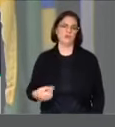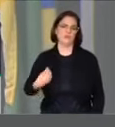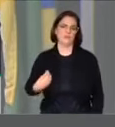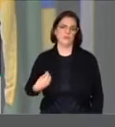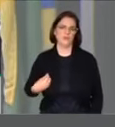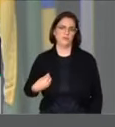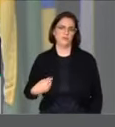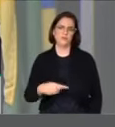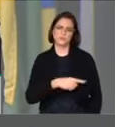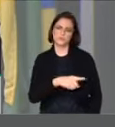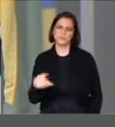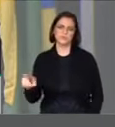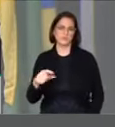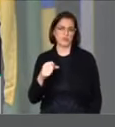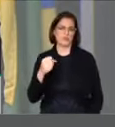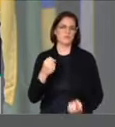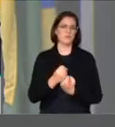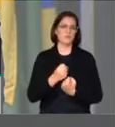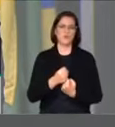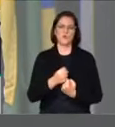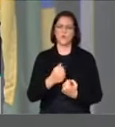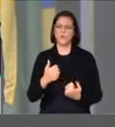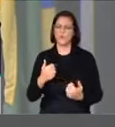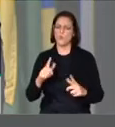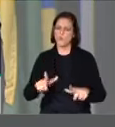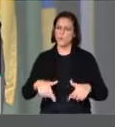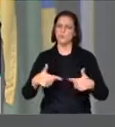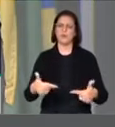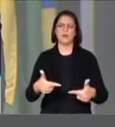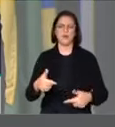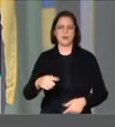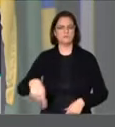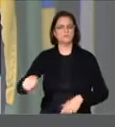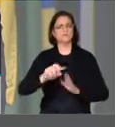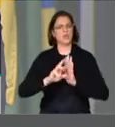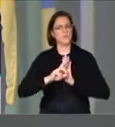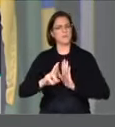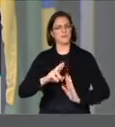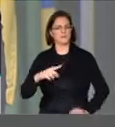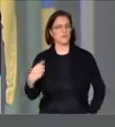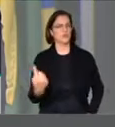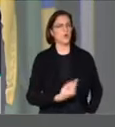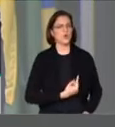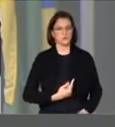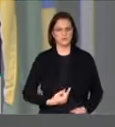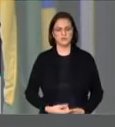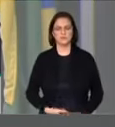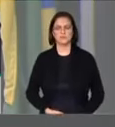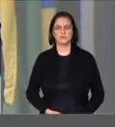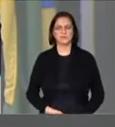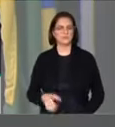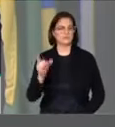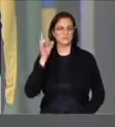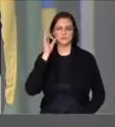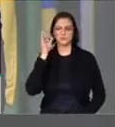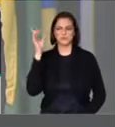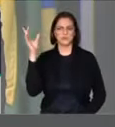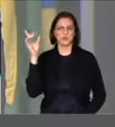para ser essa voz, para lutar pela gente. E não é muito